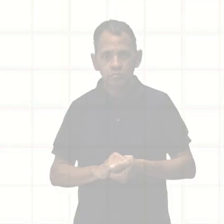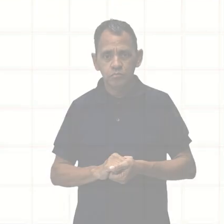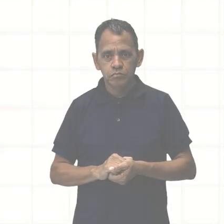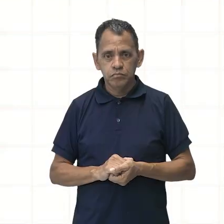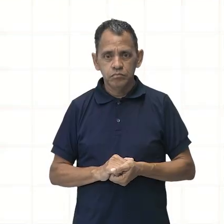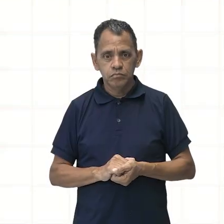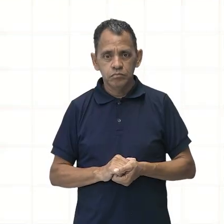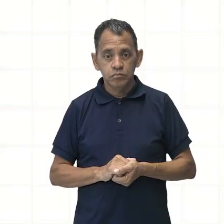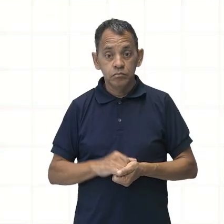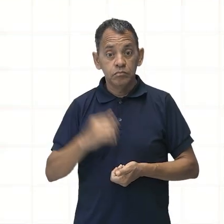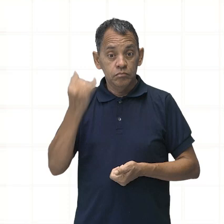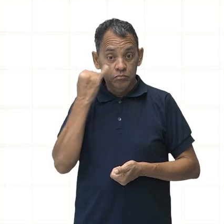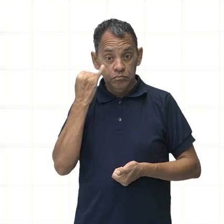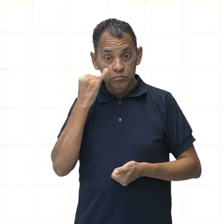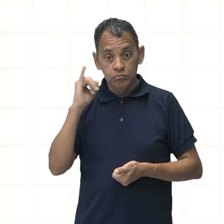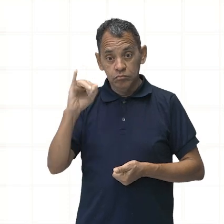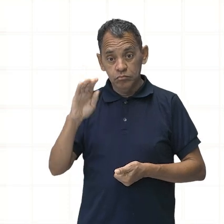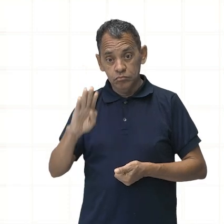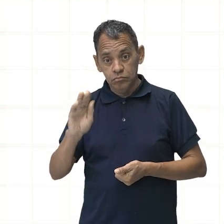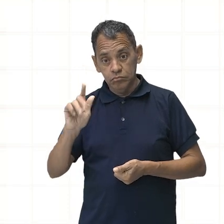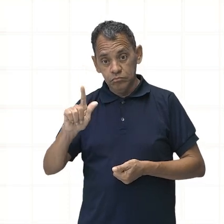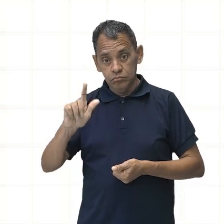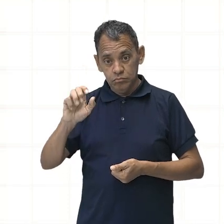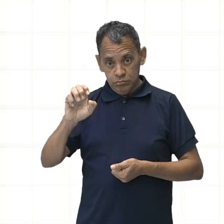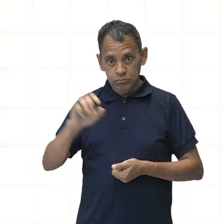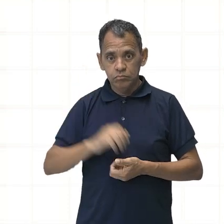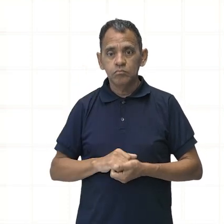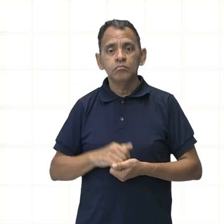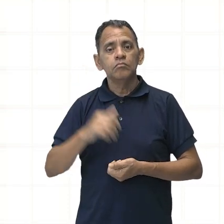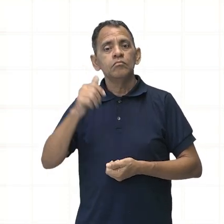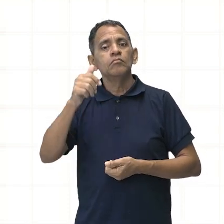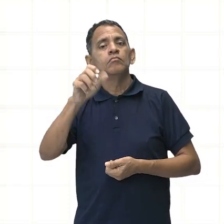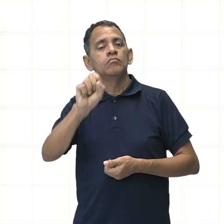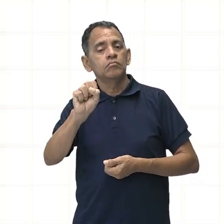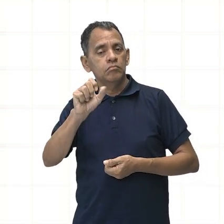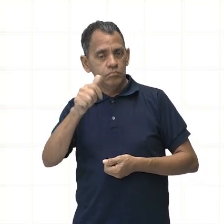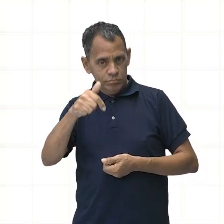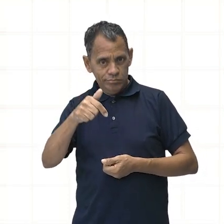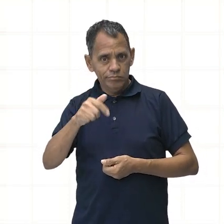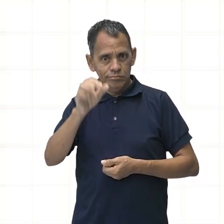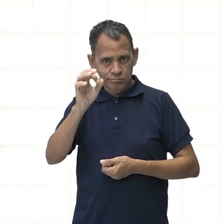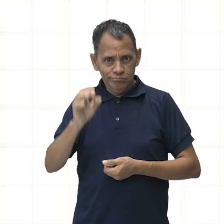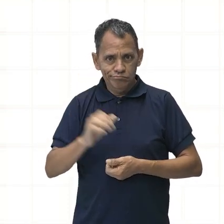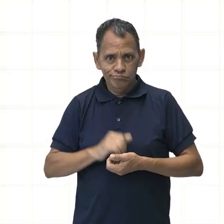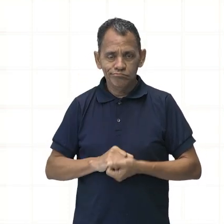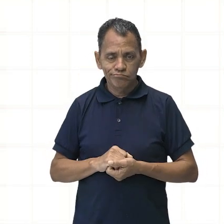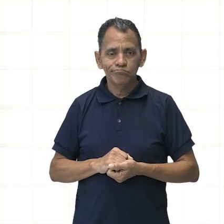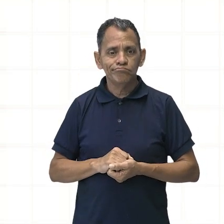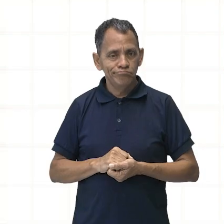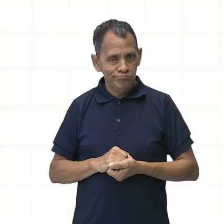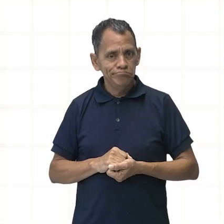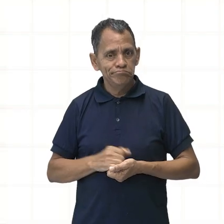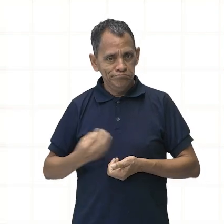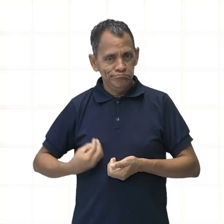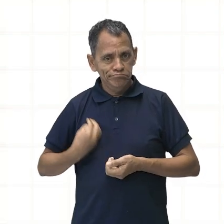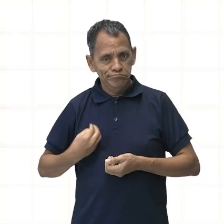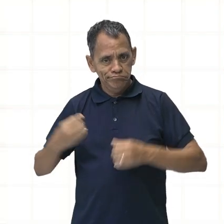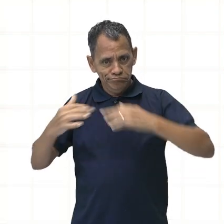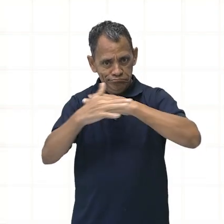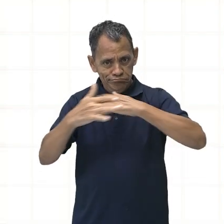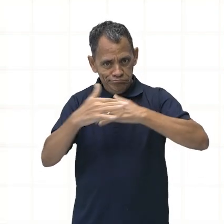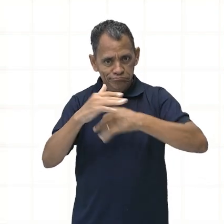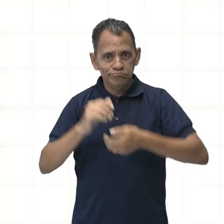87% da população brasileira vive em cidades. É um percentual alto, né? Acima um pouco